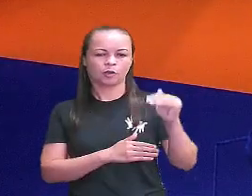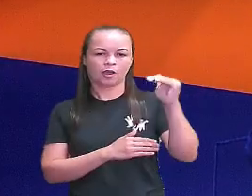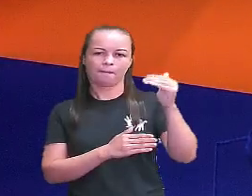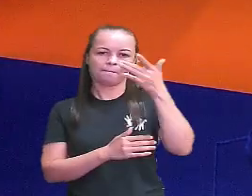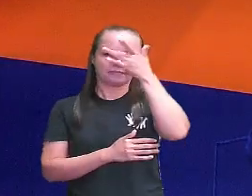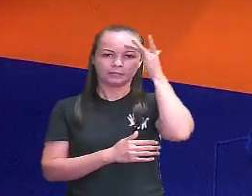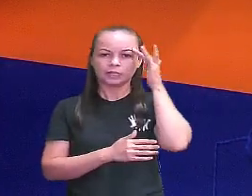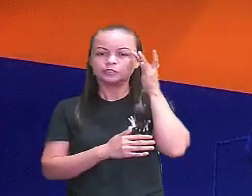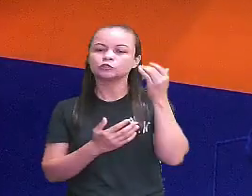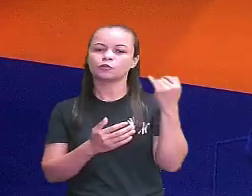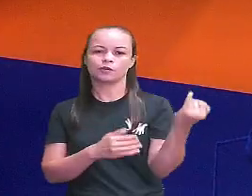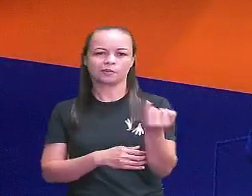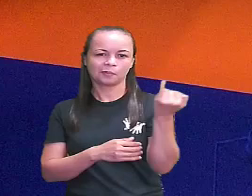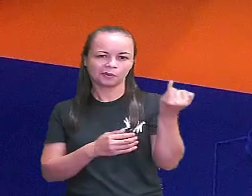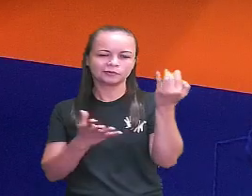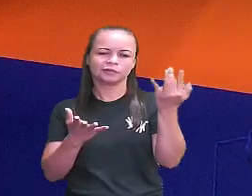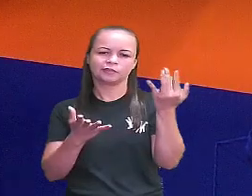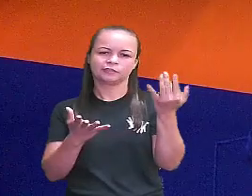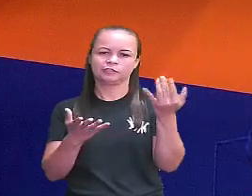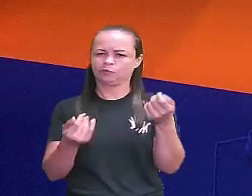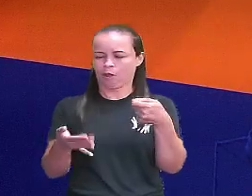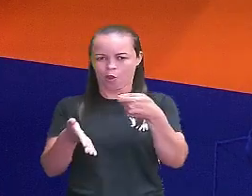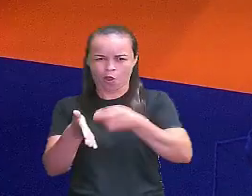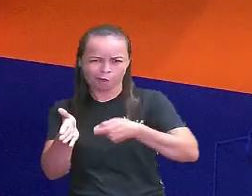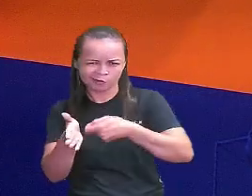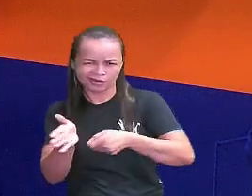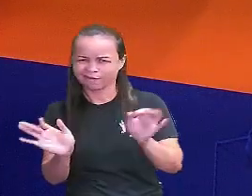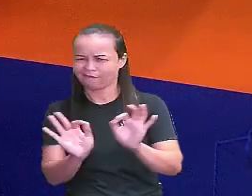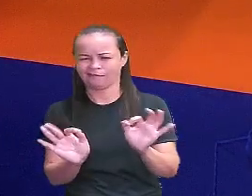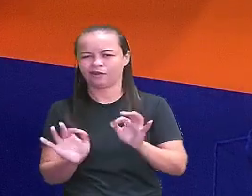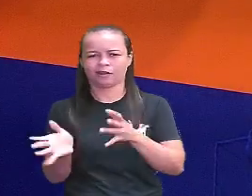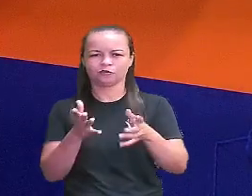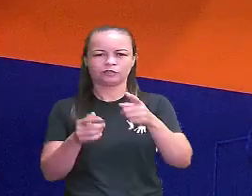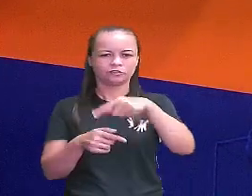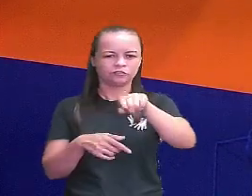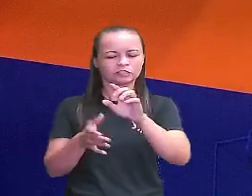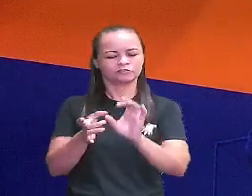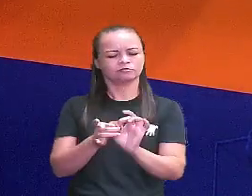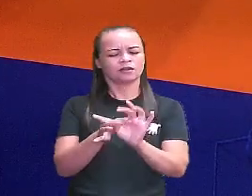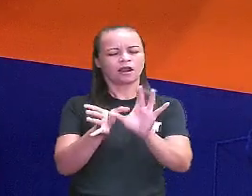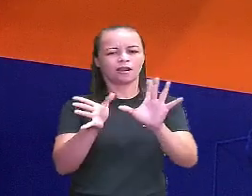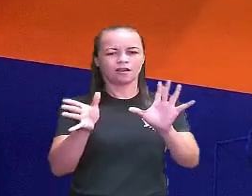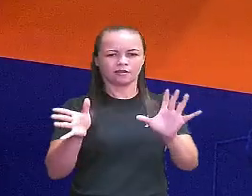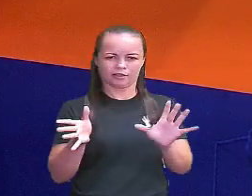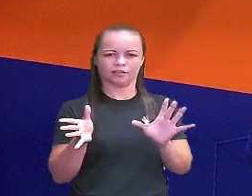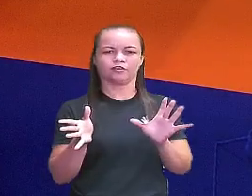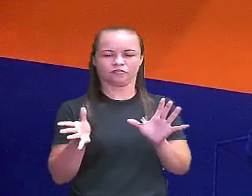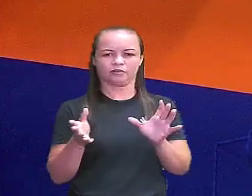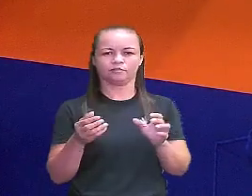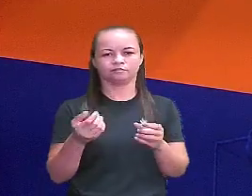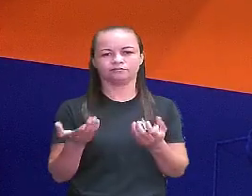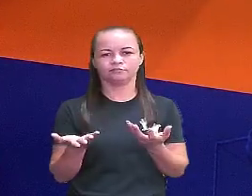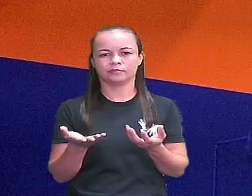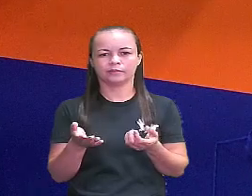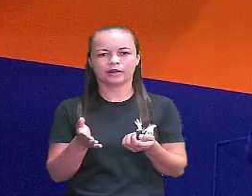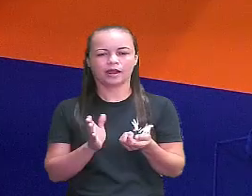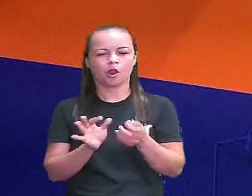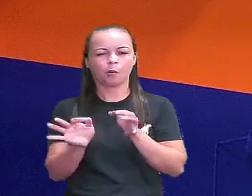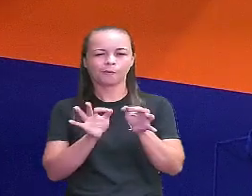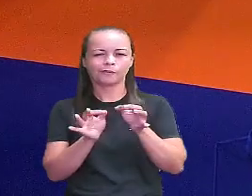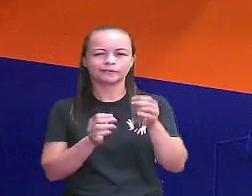desafio, não é obrigado, quero mesmo que vocês fiquem bastante à vontade aqui para criar, tá